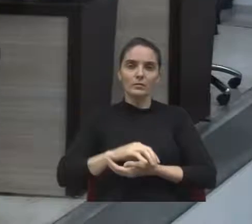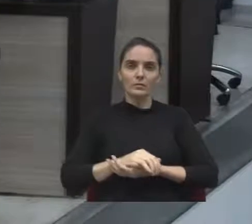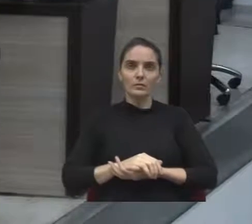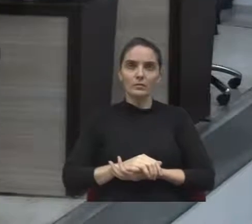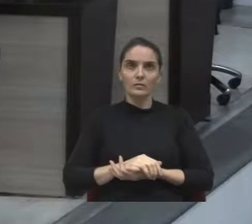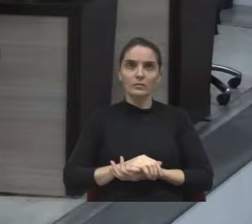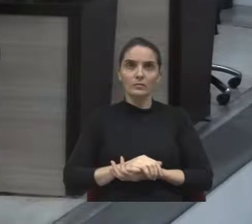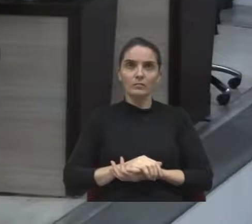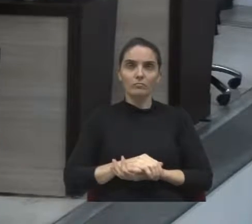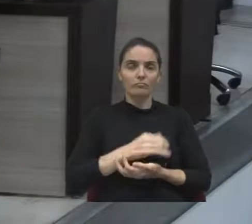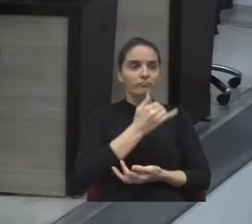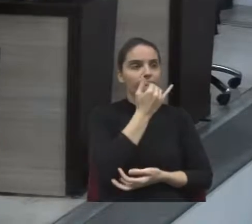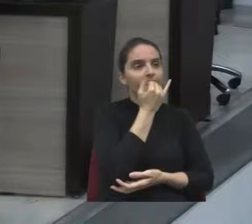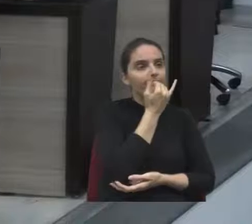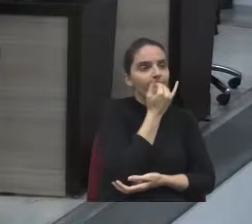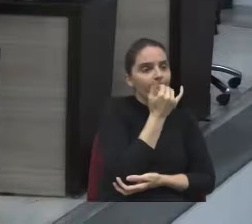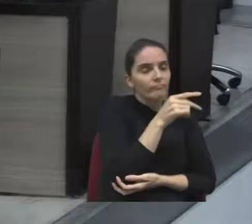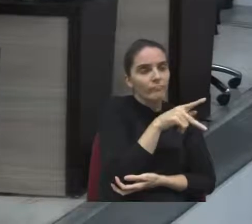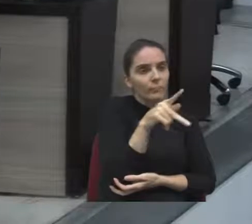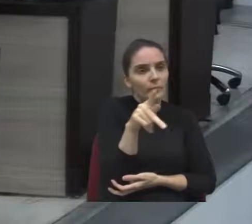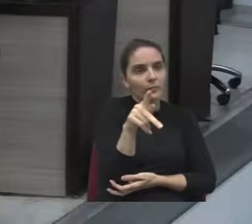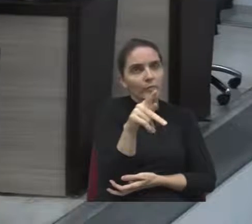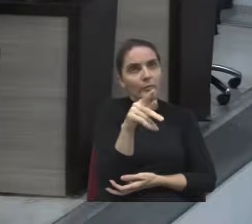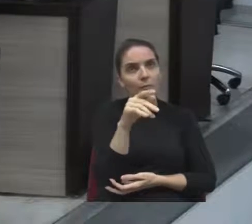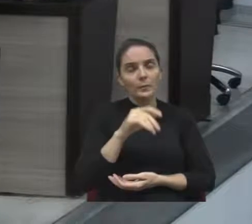presidente. Que o idoso,